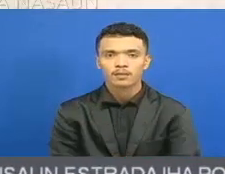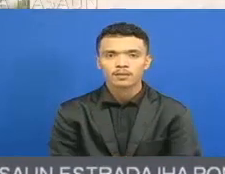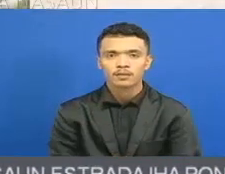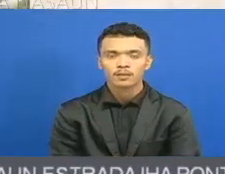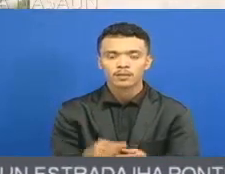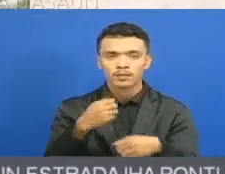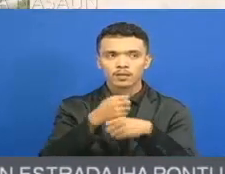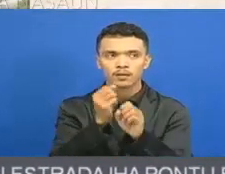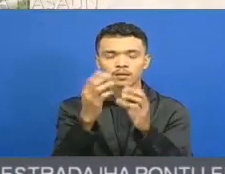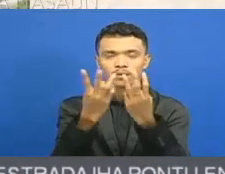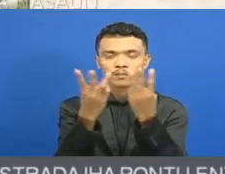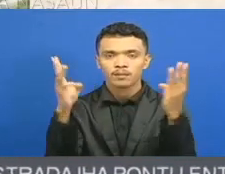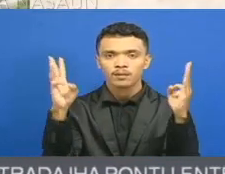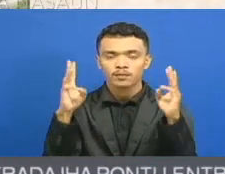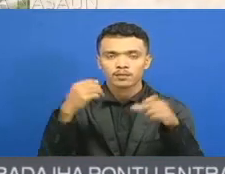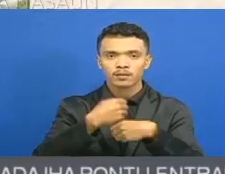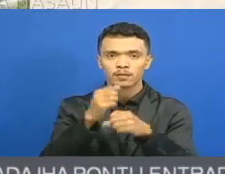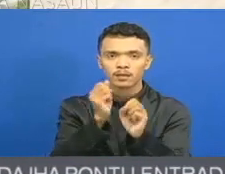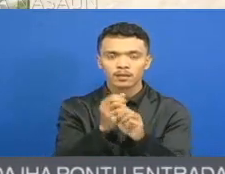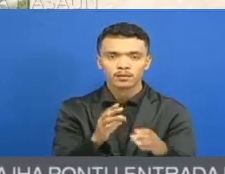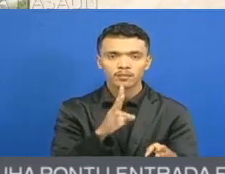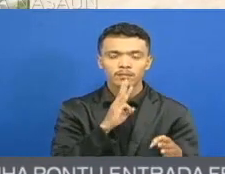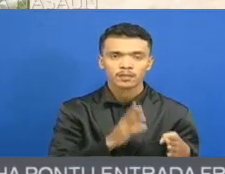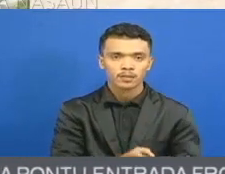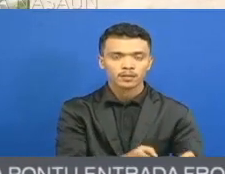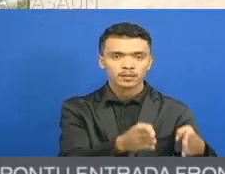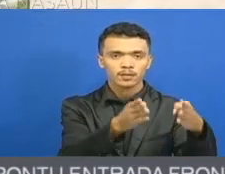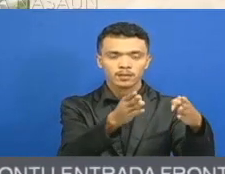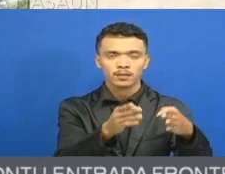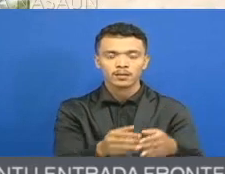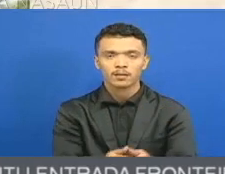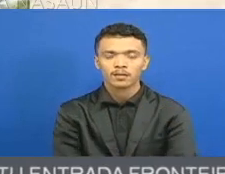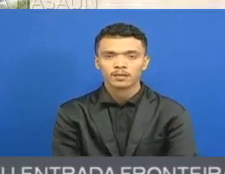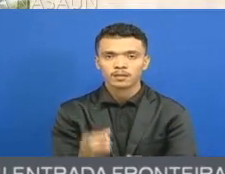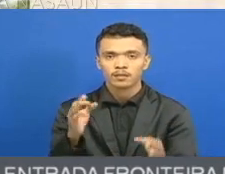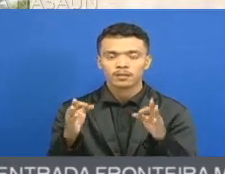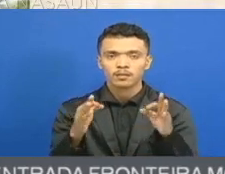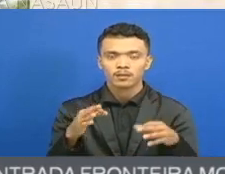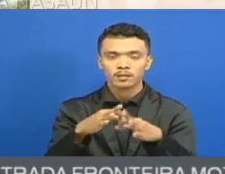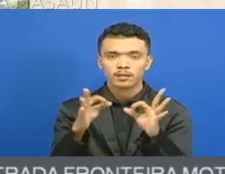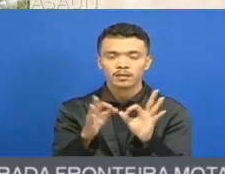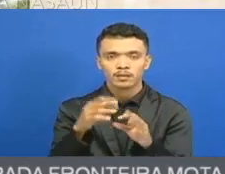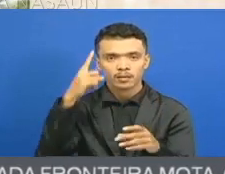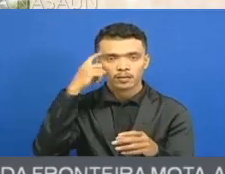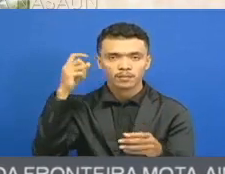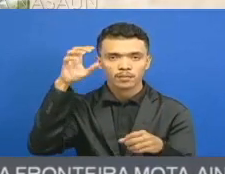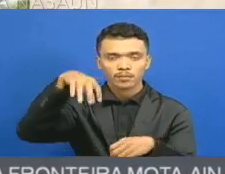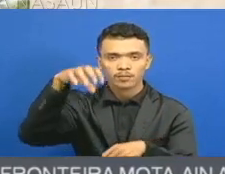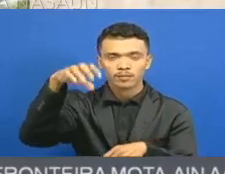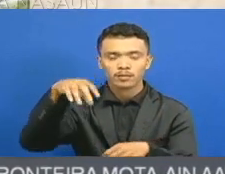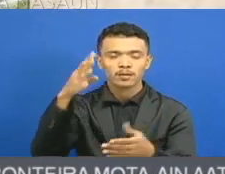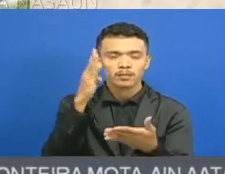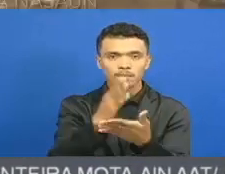Bronzo, oh, Halo Gorong-Gorong ya, lain orang hilari, ne itu atau atir mas tambo udah ne para tu